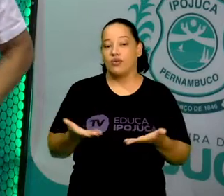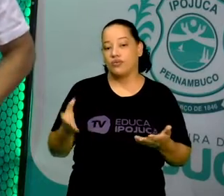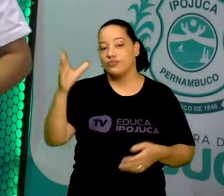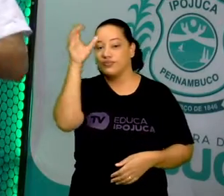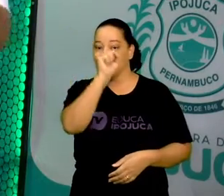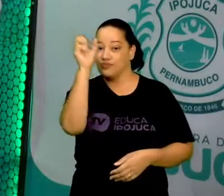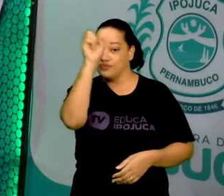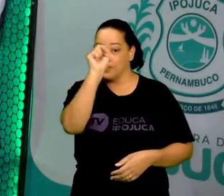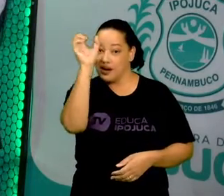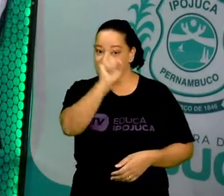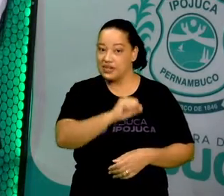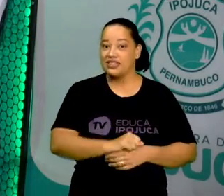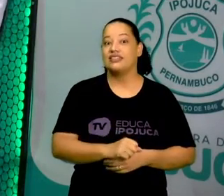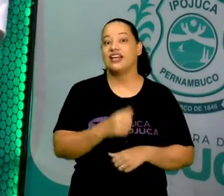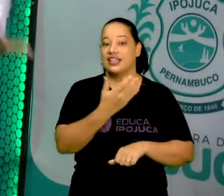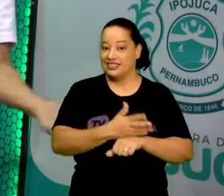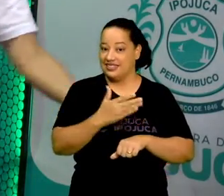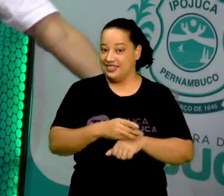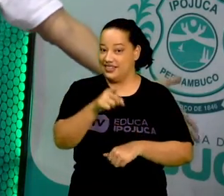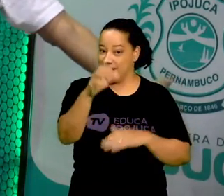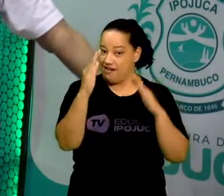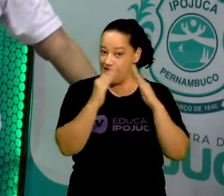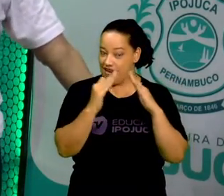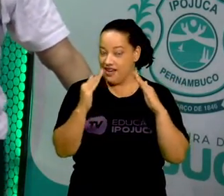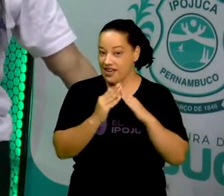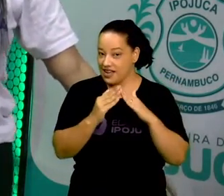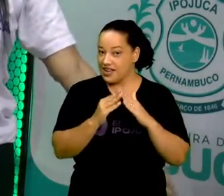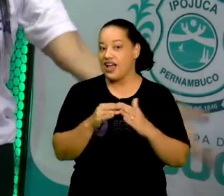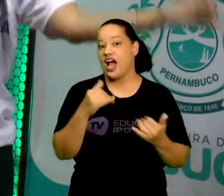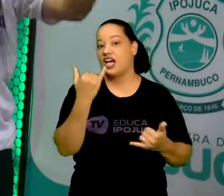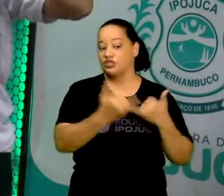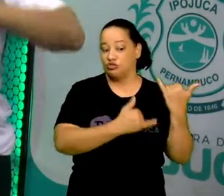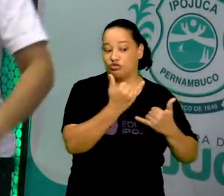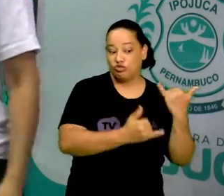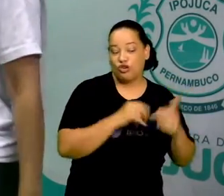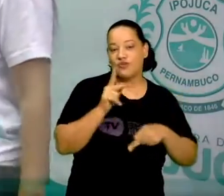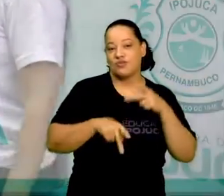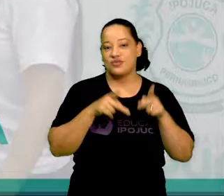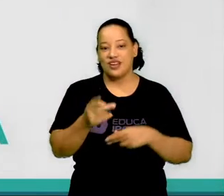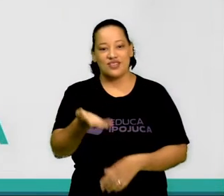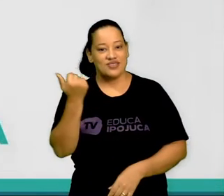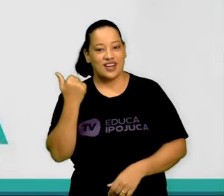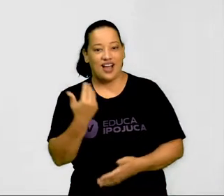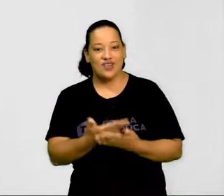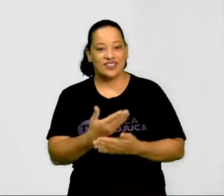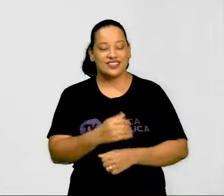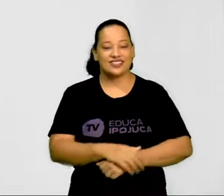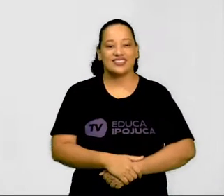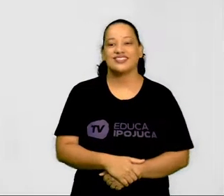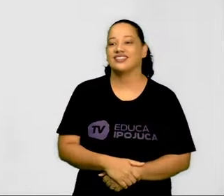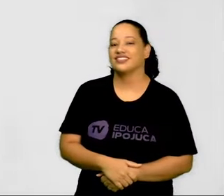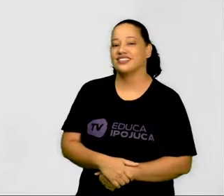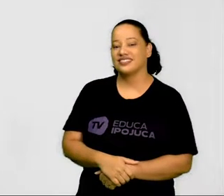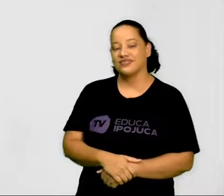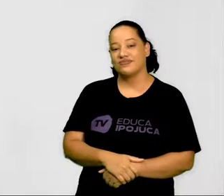aprender um pouco e praticar aí na sua casa alguns jogos populares vamos lá para sala